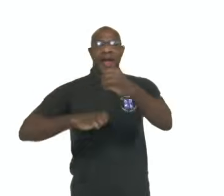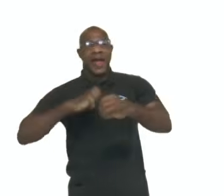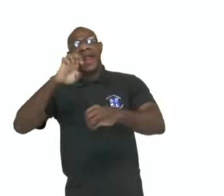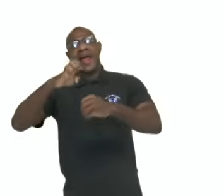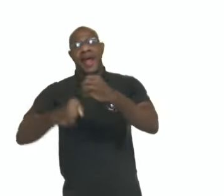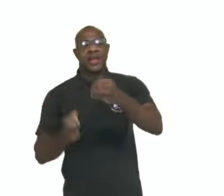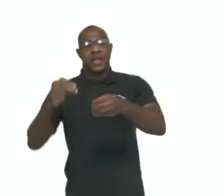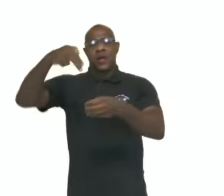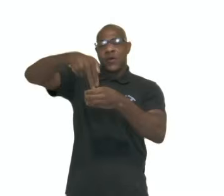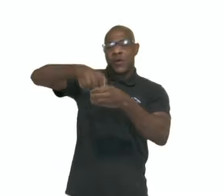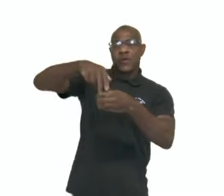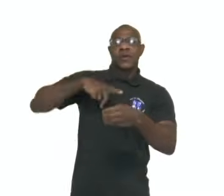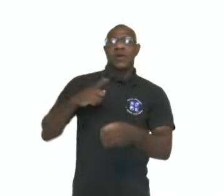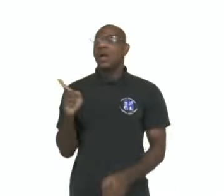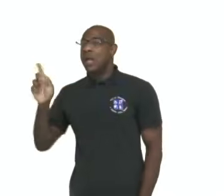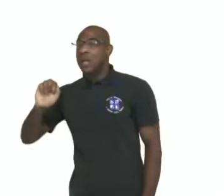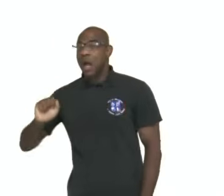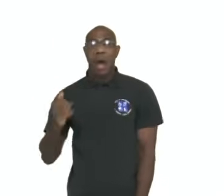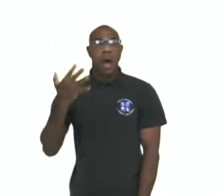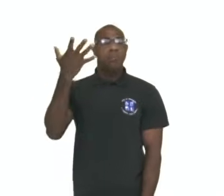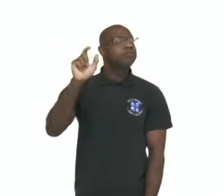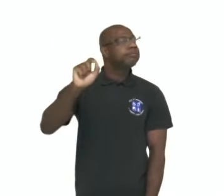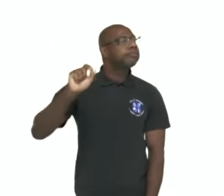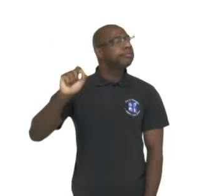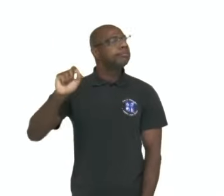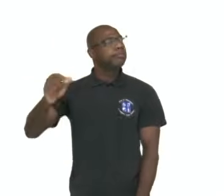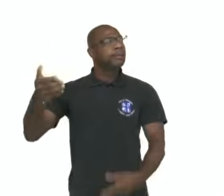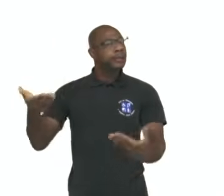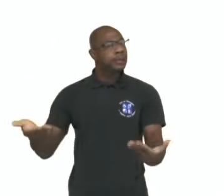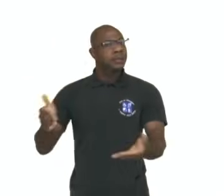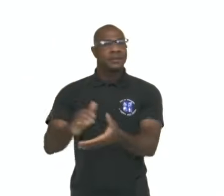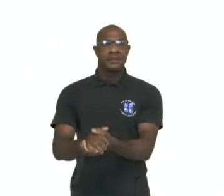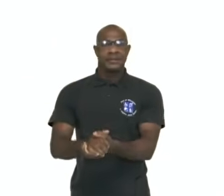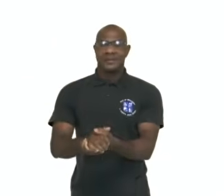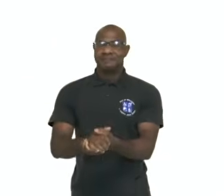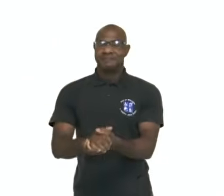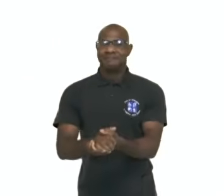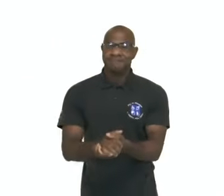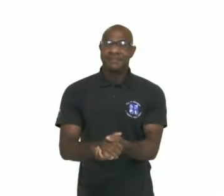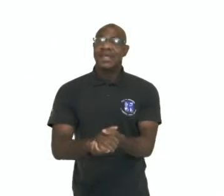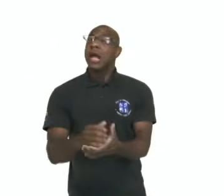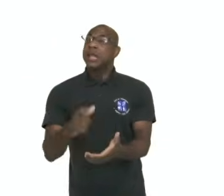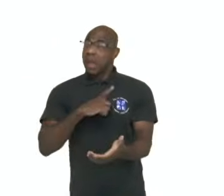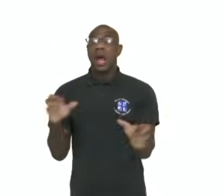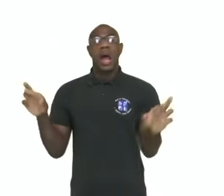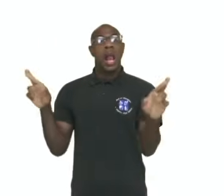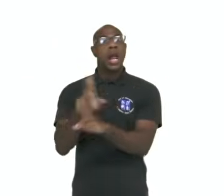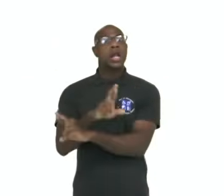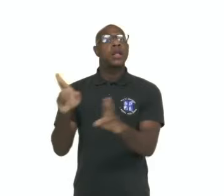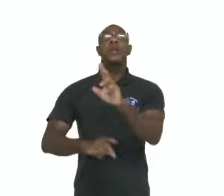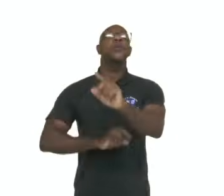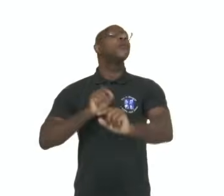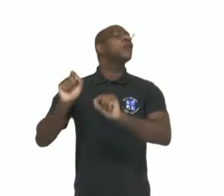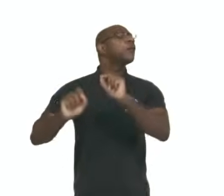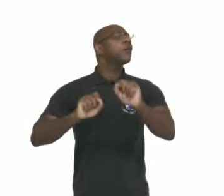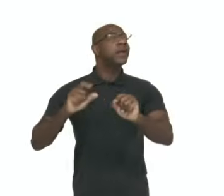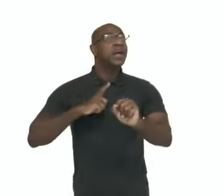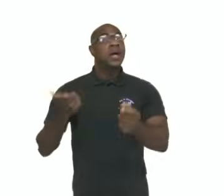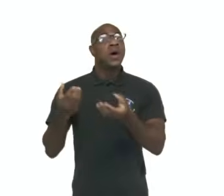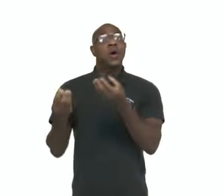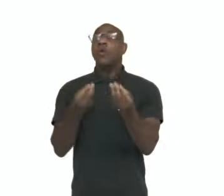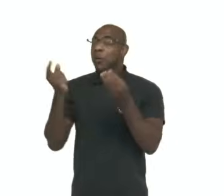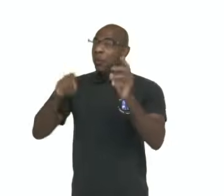né? Esses fenômenos, gente, esses fenômenos que a gente está mostrando, eles estão relacionados com o que? É o comportamento